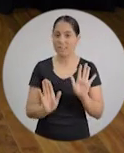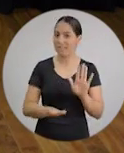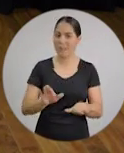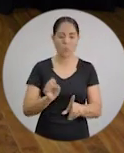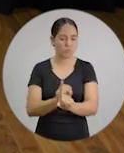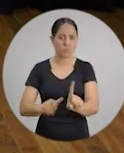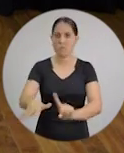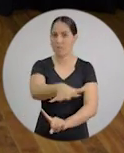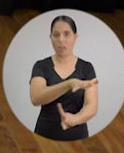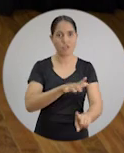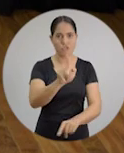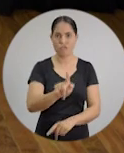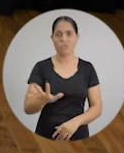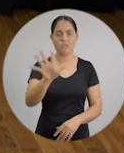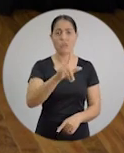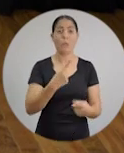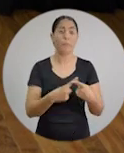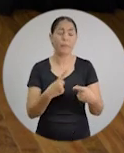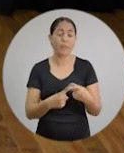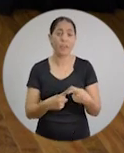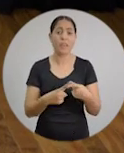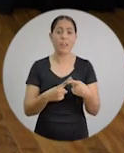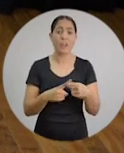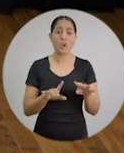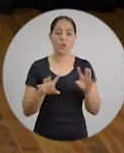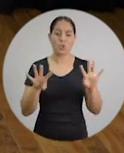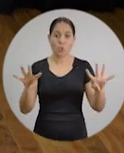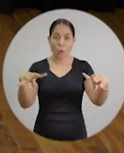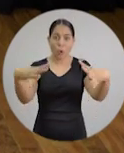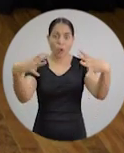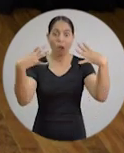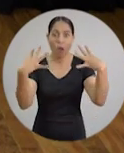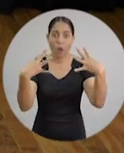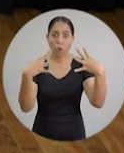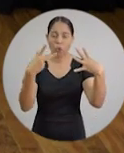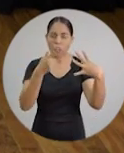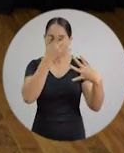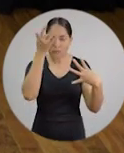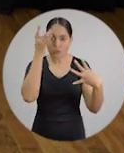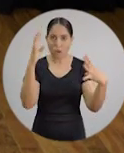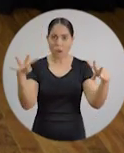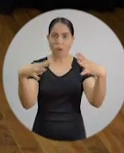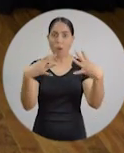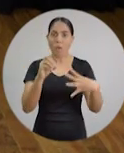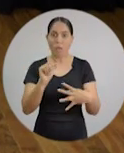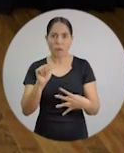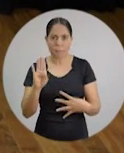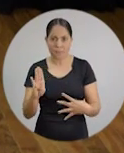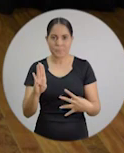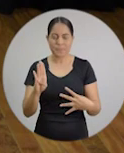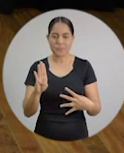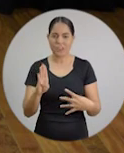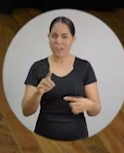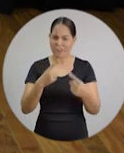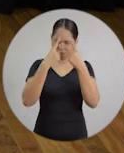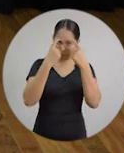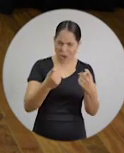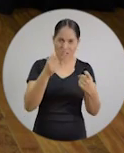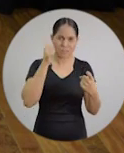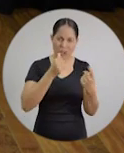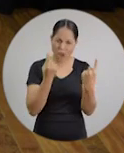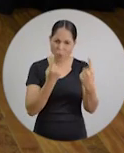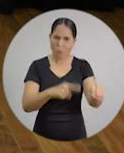ela beneficia a sociedade como um todo. Porque a partir do momento em que a gente chama a atenção de que aquele que pratica violência contra a mulher, né, vai